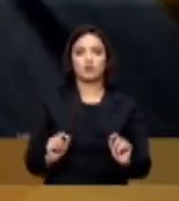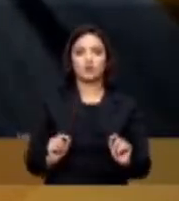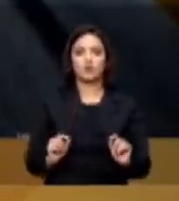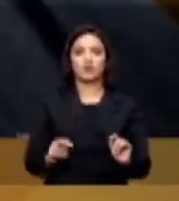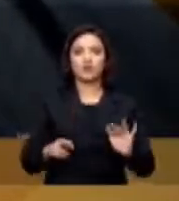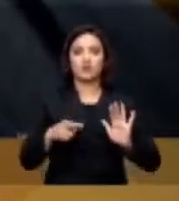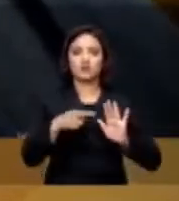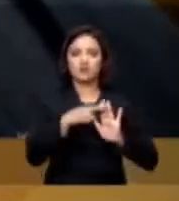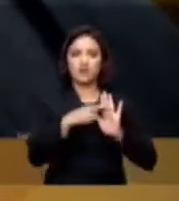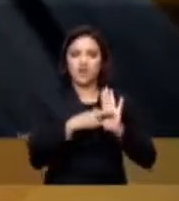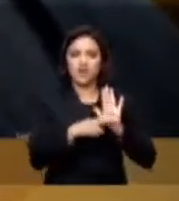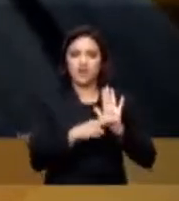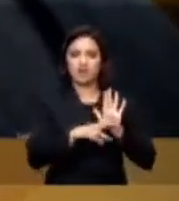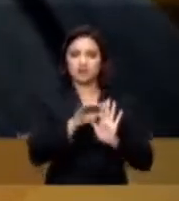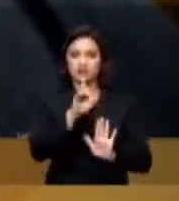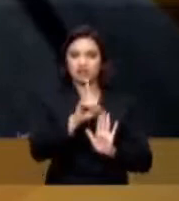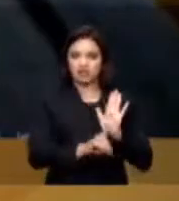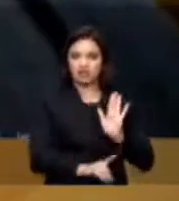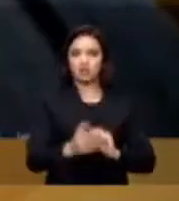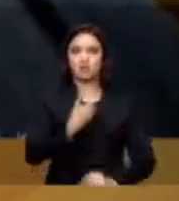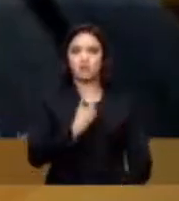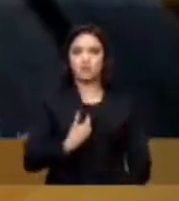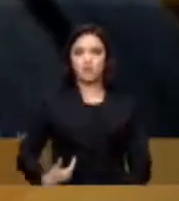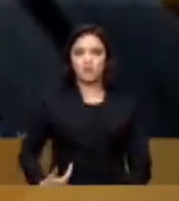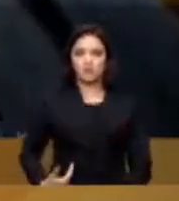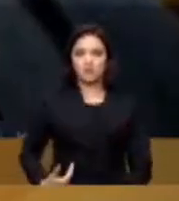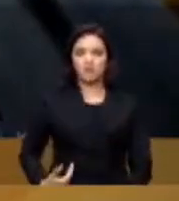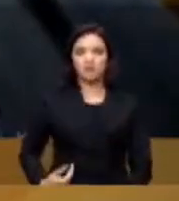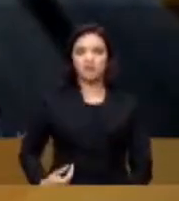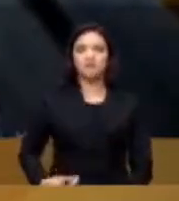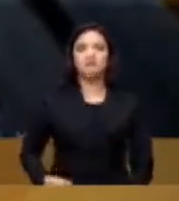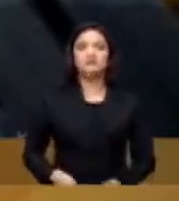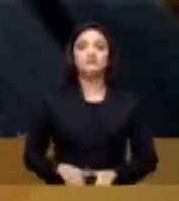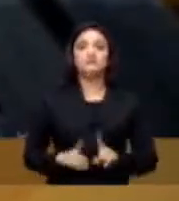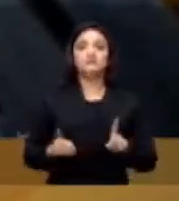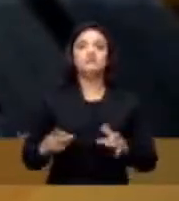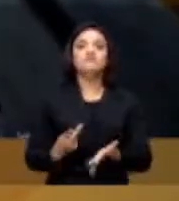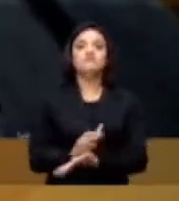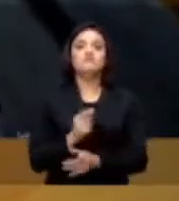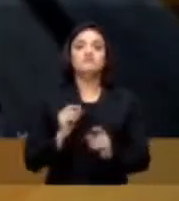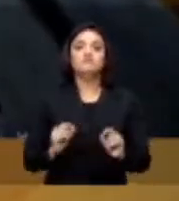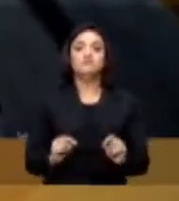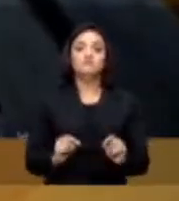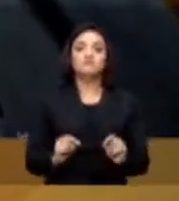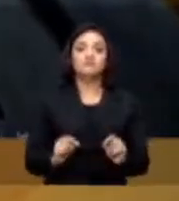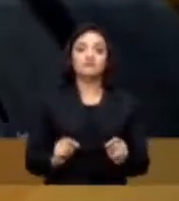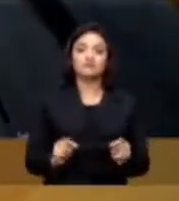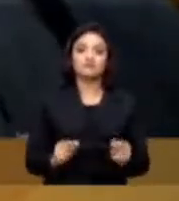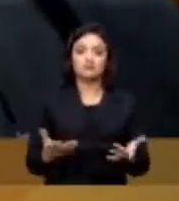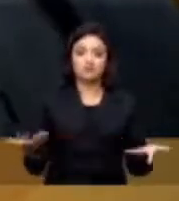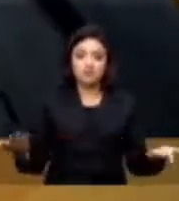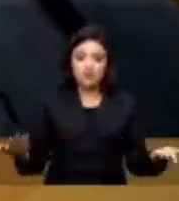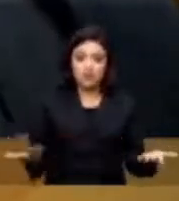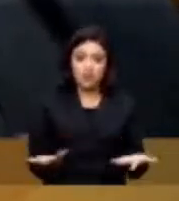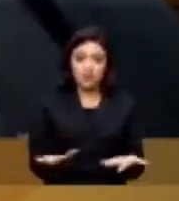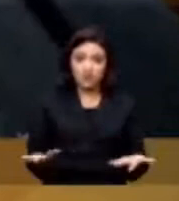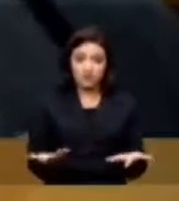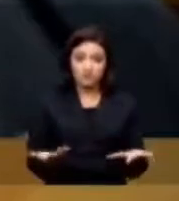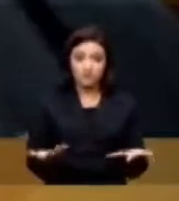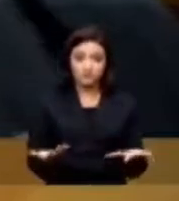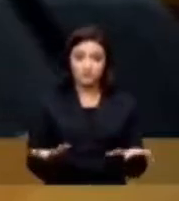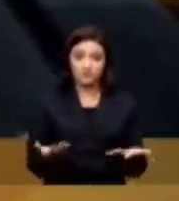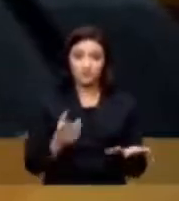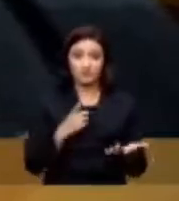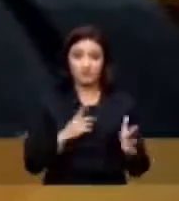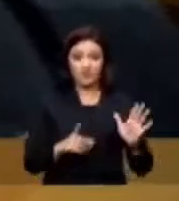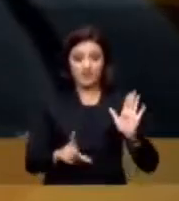regimes de direito público. O que acontece é que, no marco em que nos encontramos nessa lei, temos